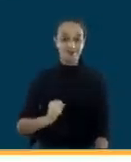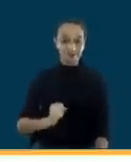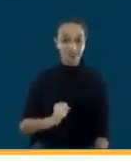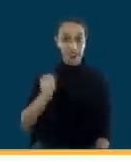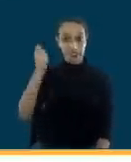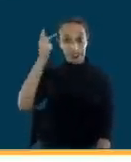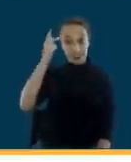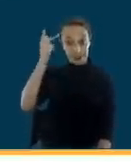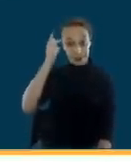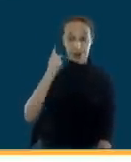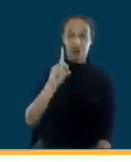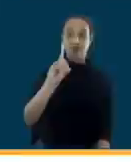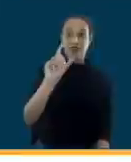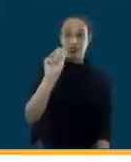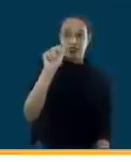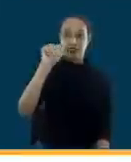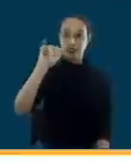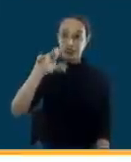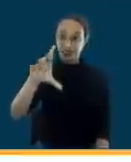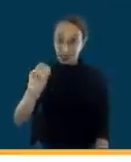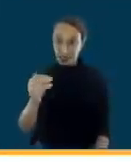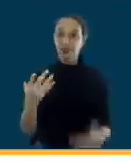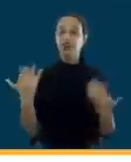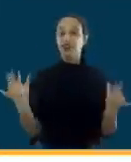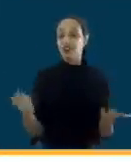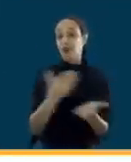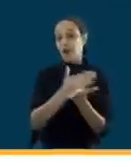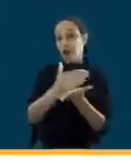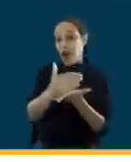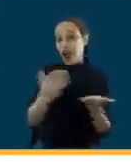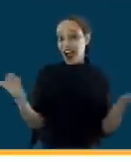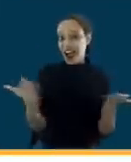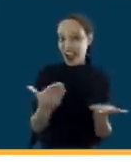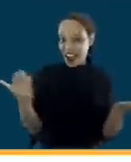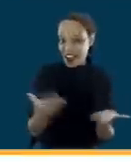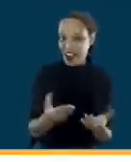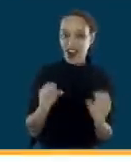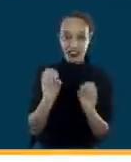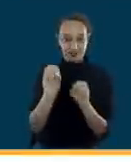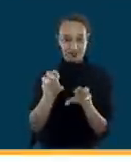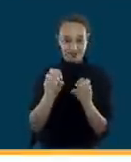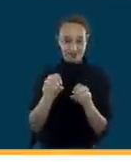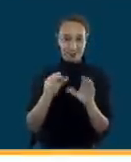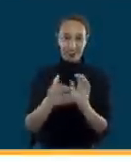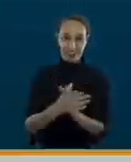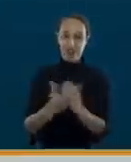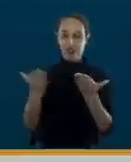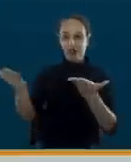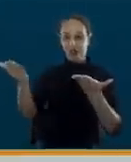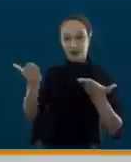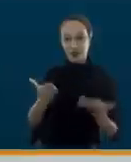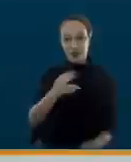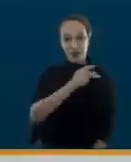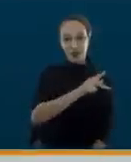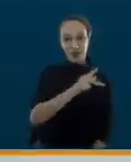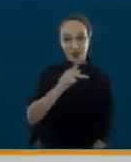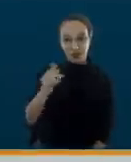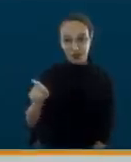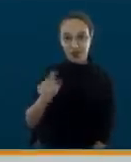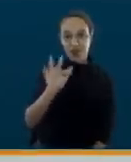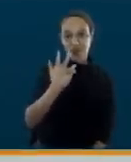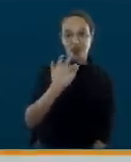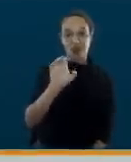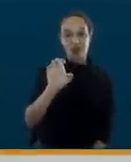E agora, sem mais delongas, para dar início à nossa aula inaugural de hoje, eu convido o presidente do Sistema FEComércio